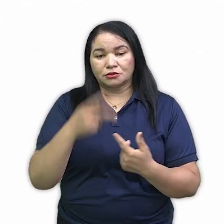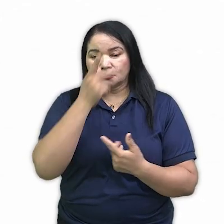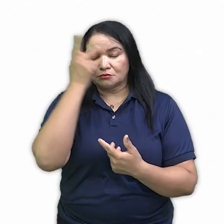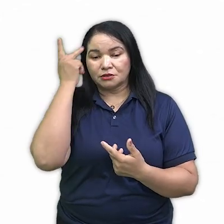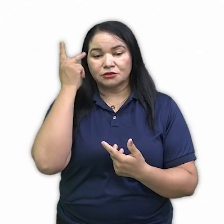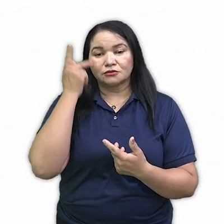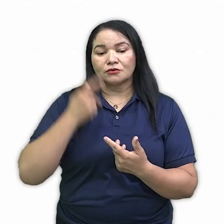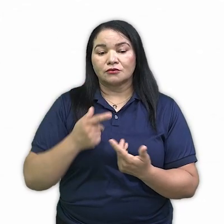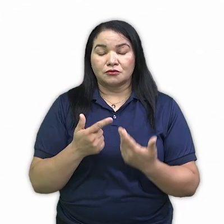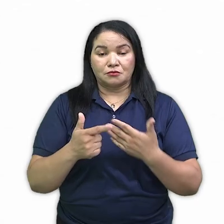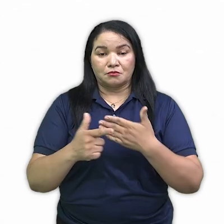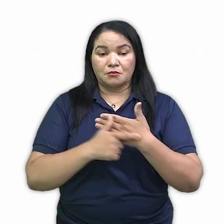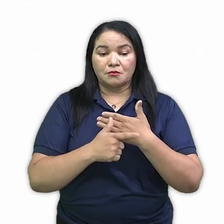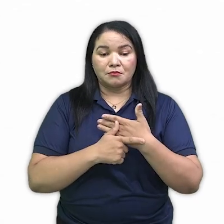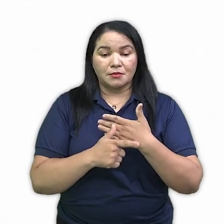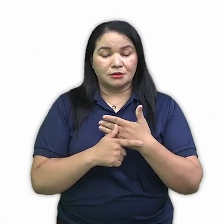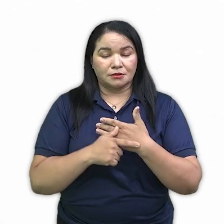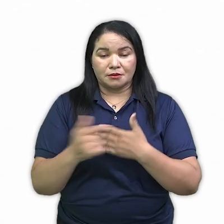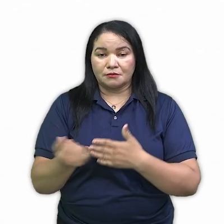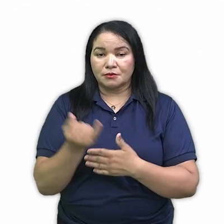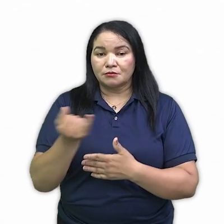pessoas um papel